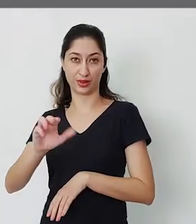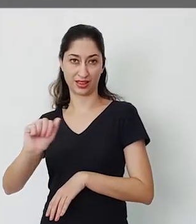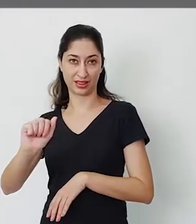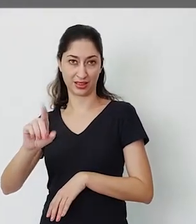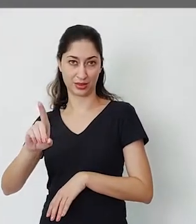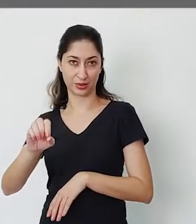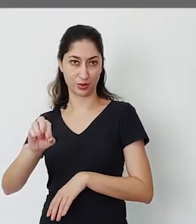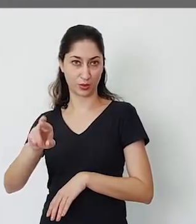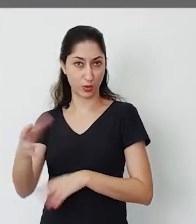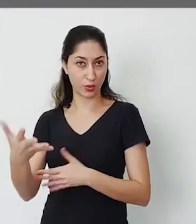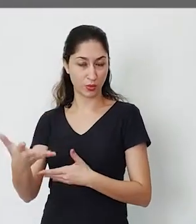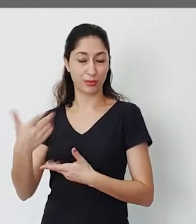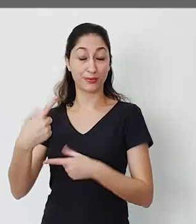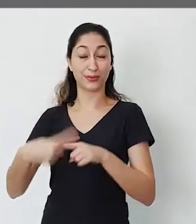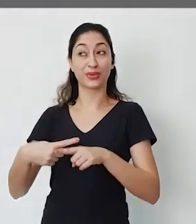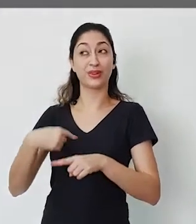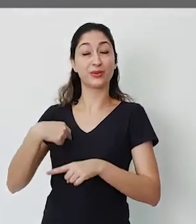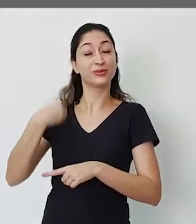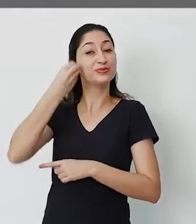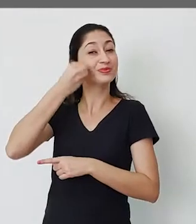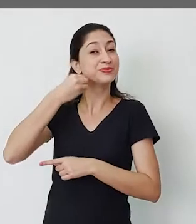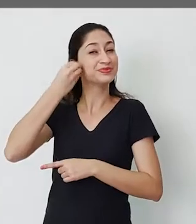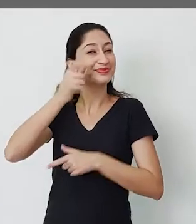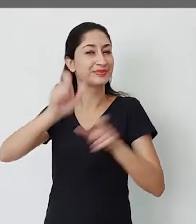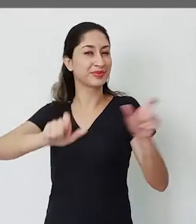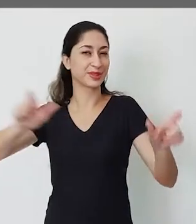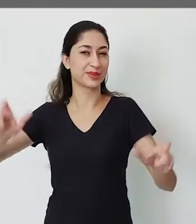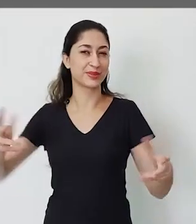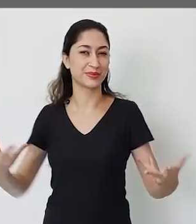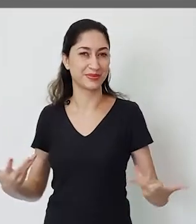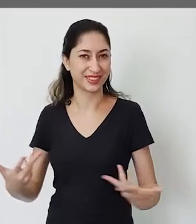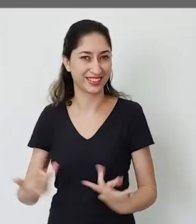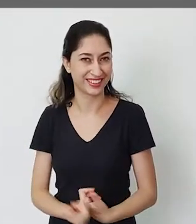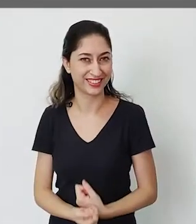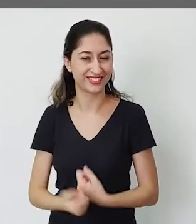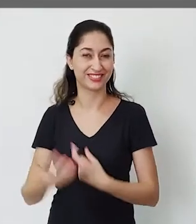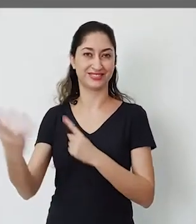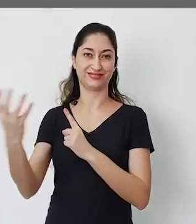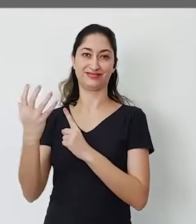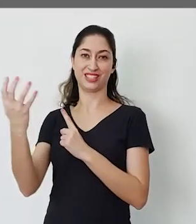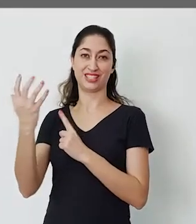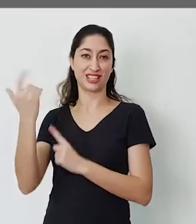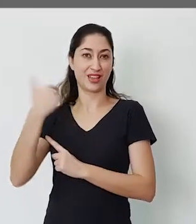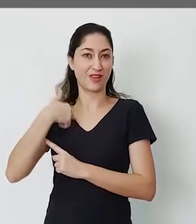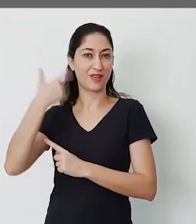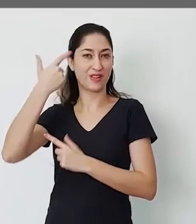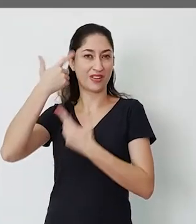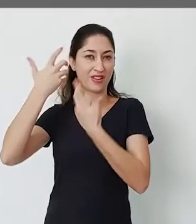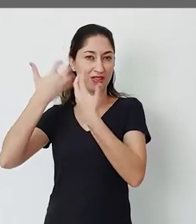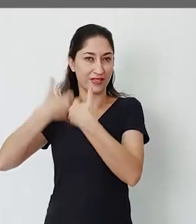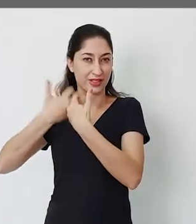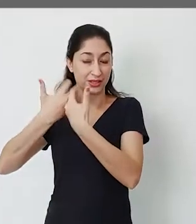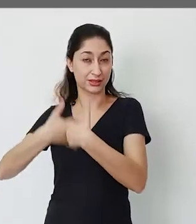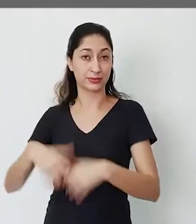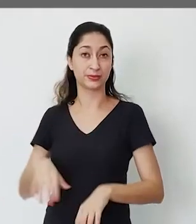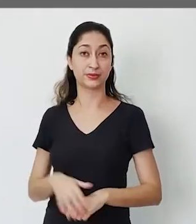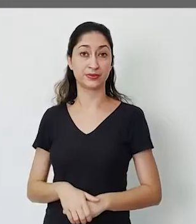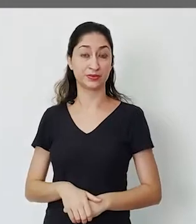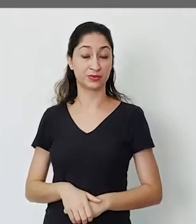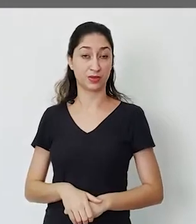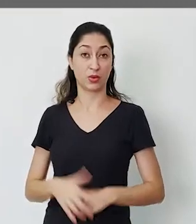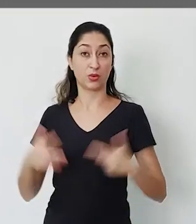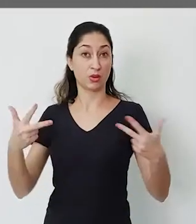vezes não era bem aquela linha que a gente queria atuar, mas a gente atuou e carregamos esse movimento aí por muito tempo na nossa